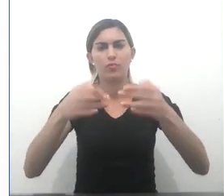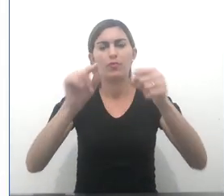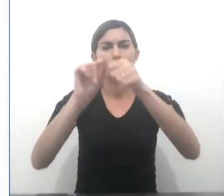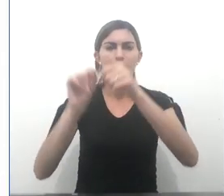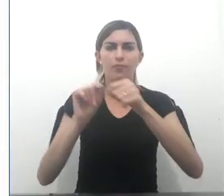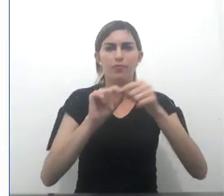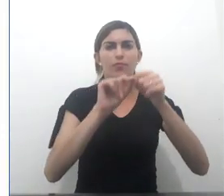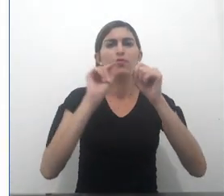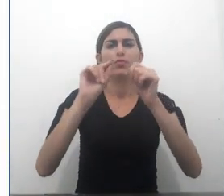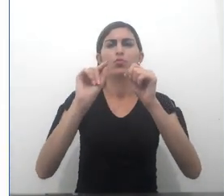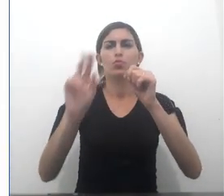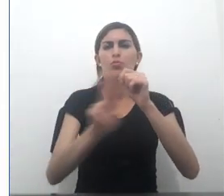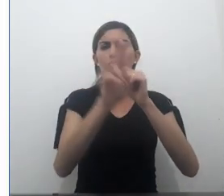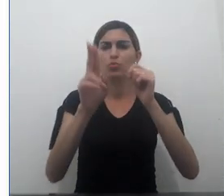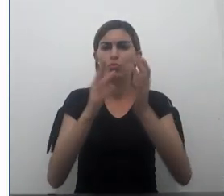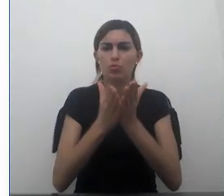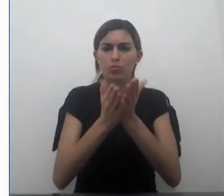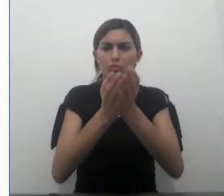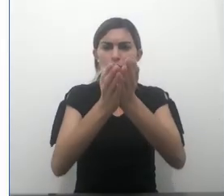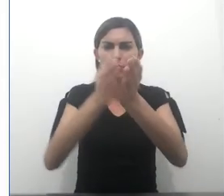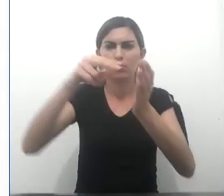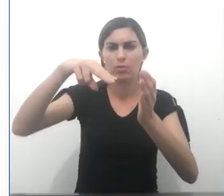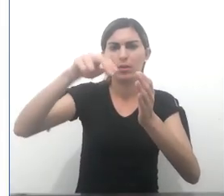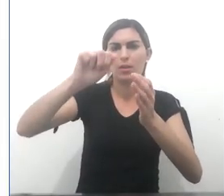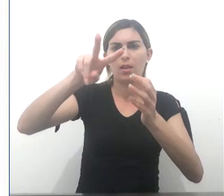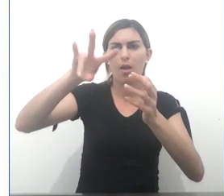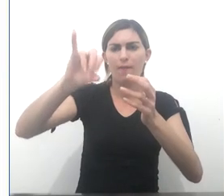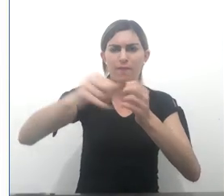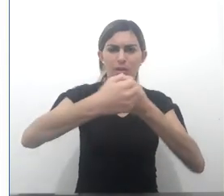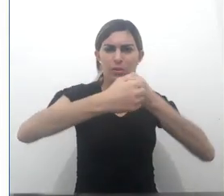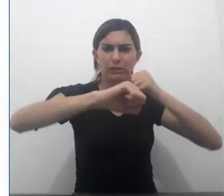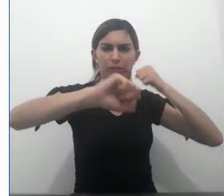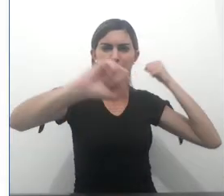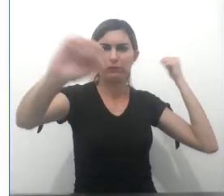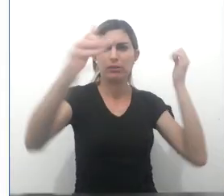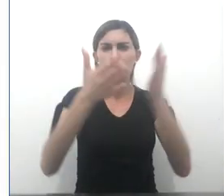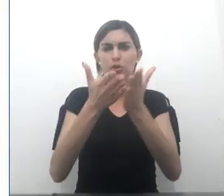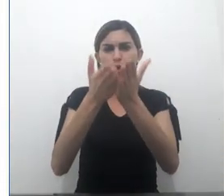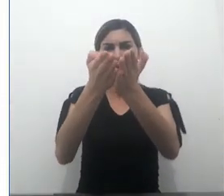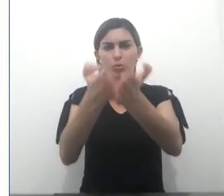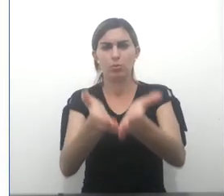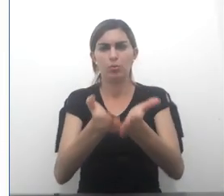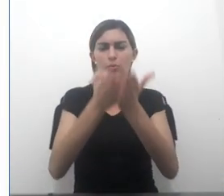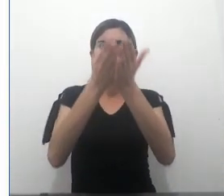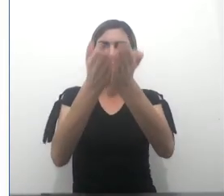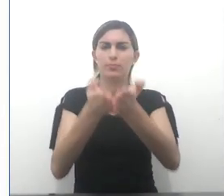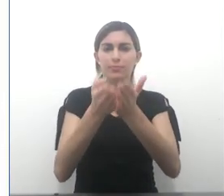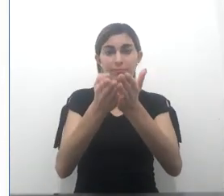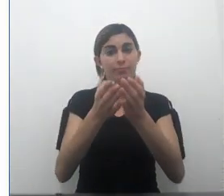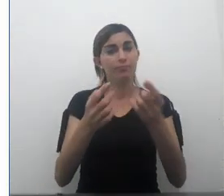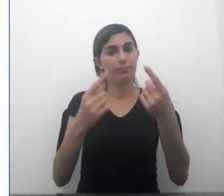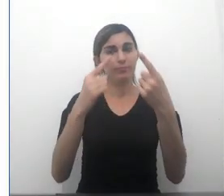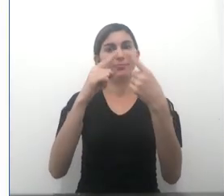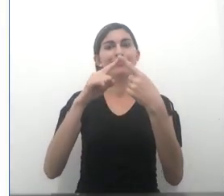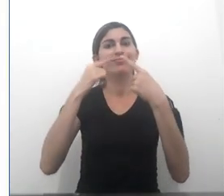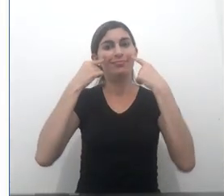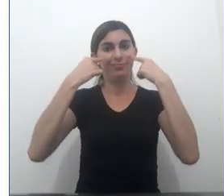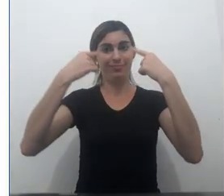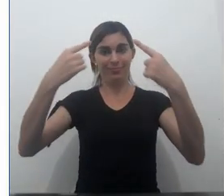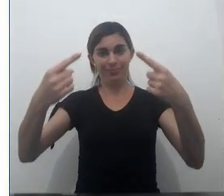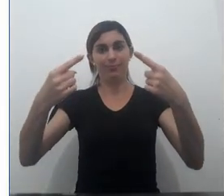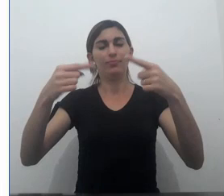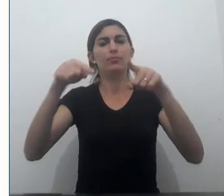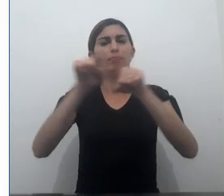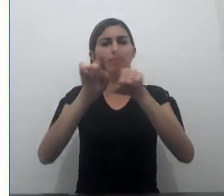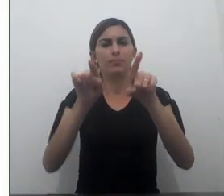a realização, para a utilização de navios no oceano, tá? Então, a utilização de navios, aqueles containers que a gente viu, que você acompanha na